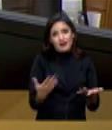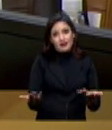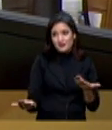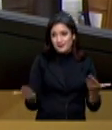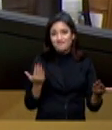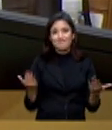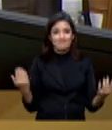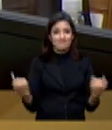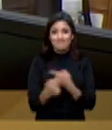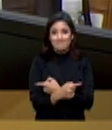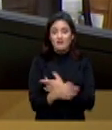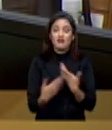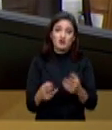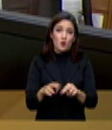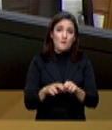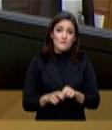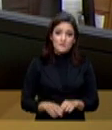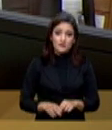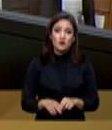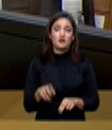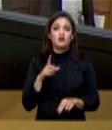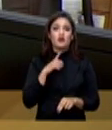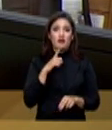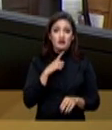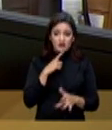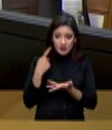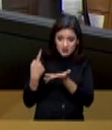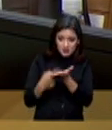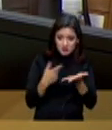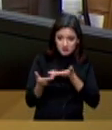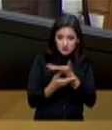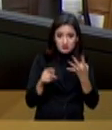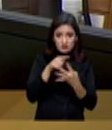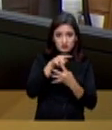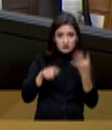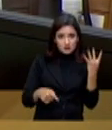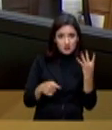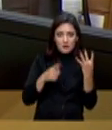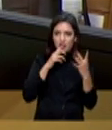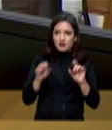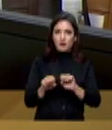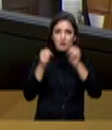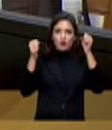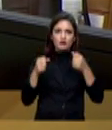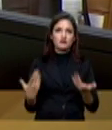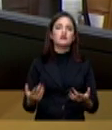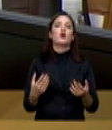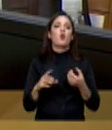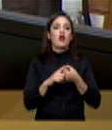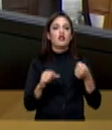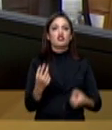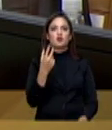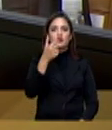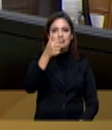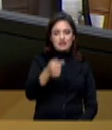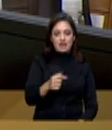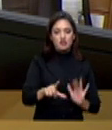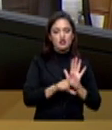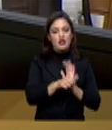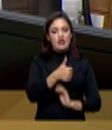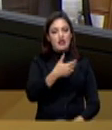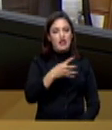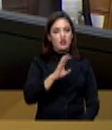entendo que quebra o pacto federativo e assim são incondicionais o artigo 7º da